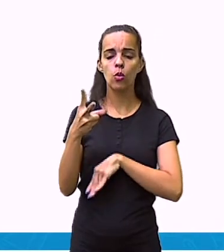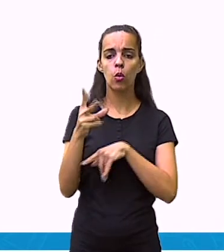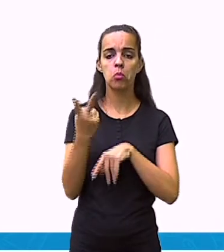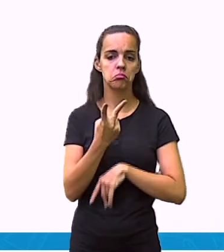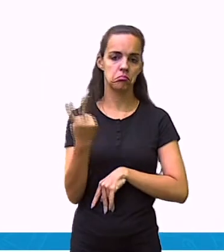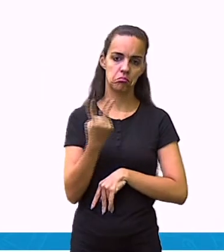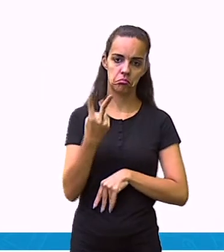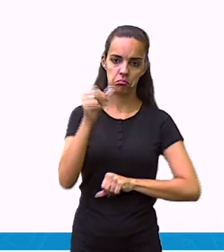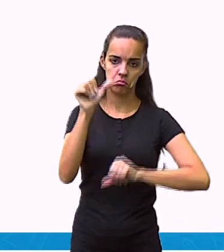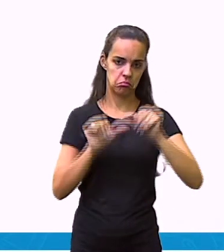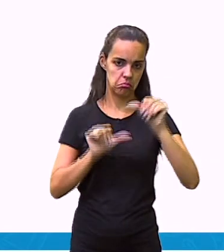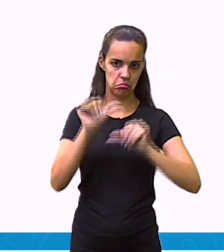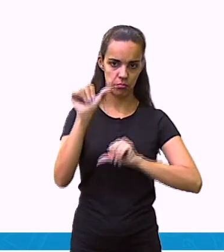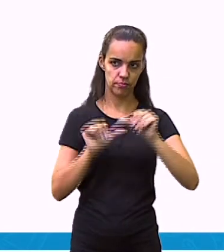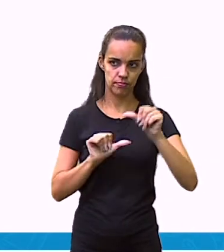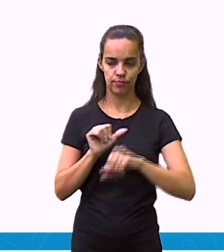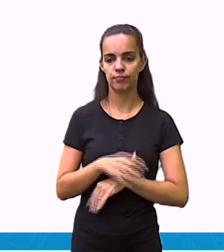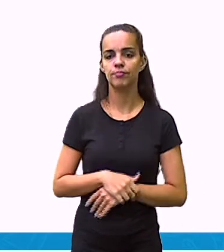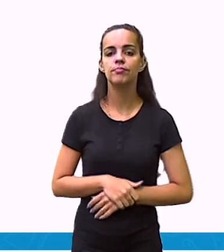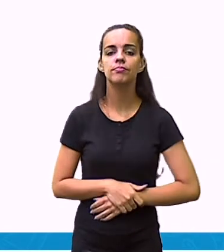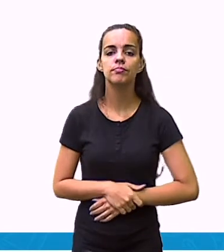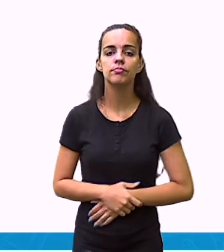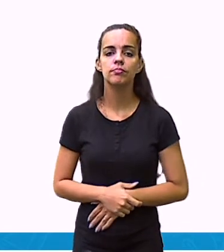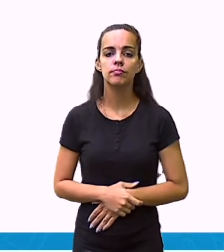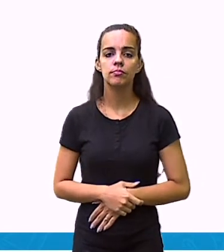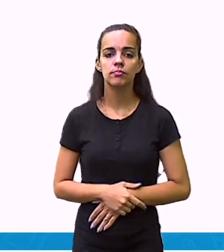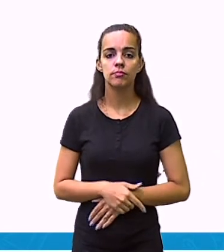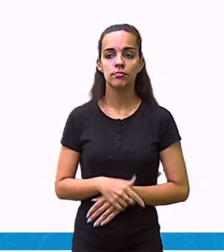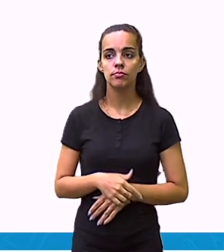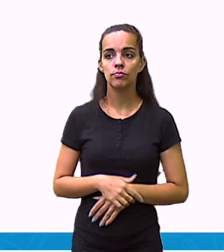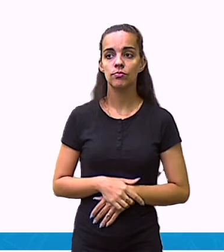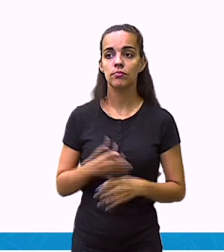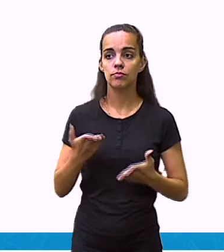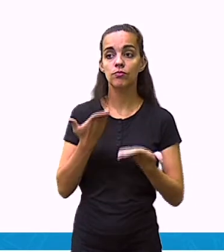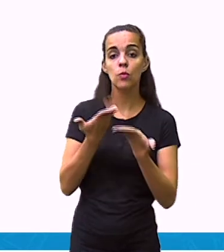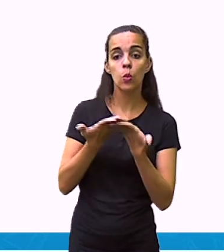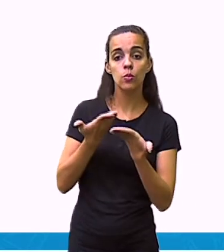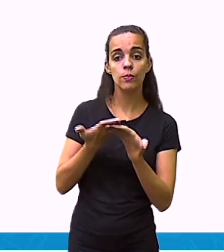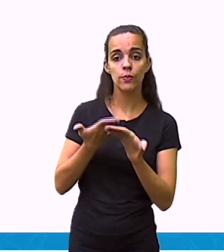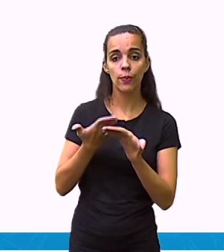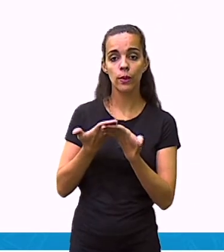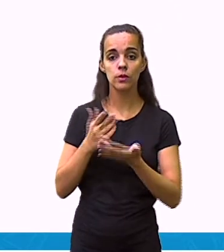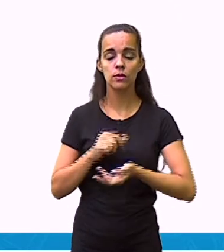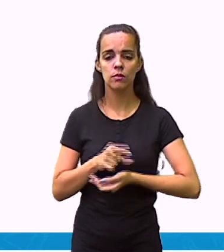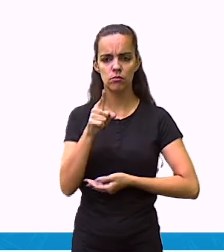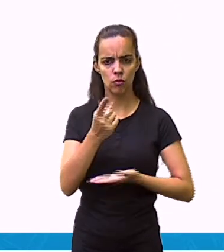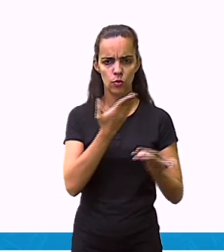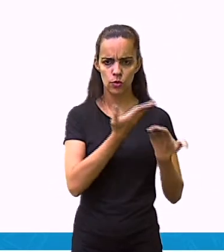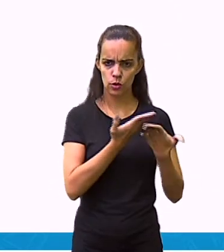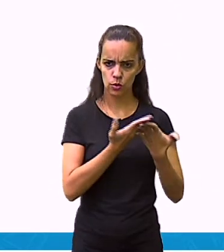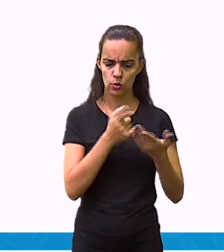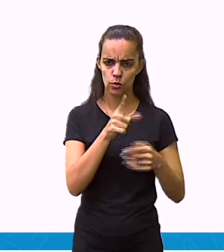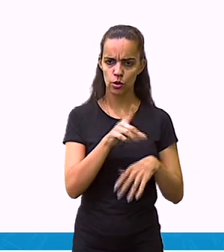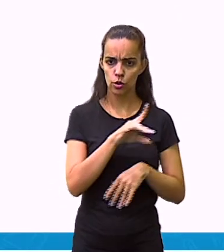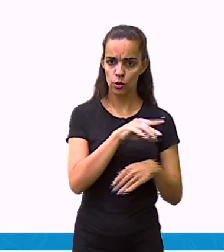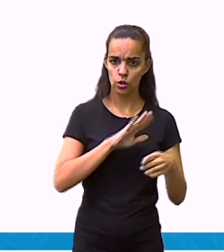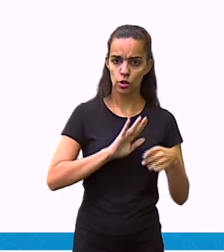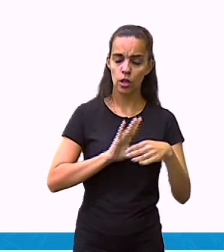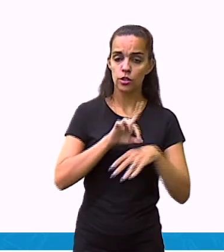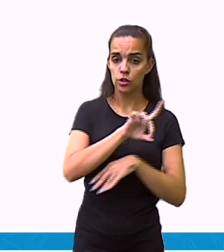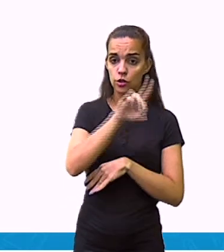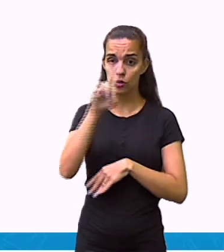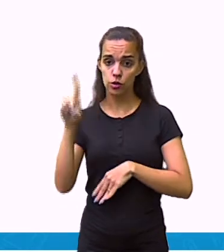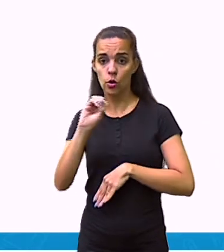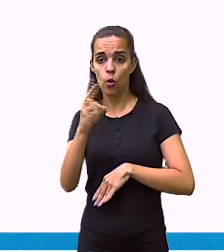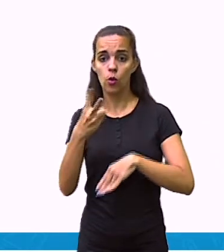ambos os horários, um pouco em um pouco em outro? A próxima ação, estudar. Você está estudando durante o